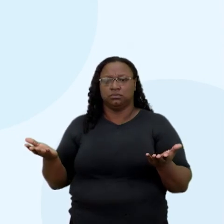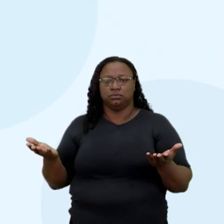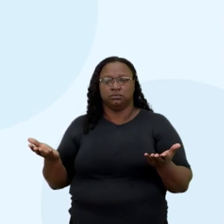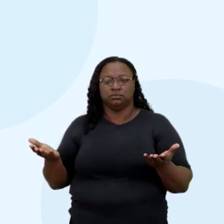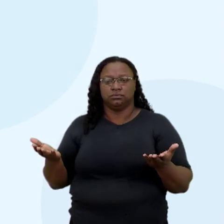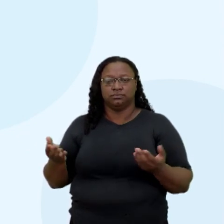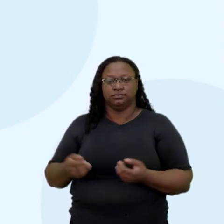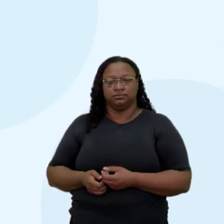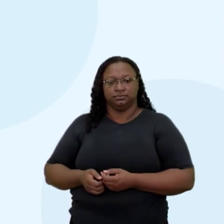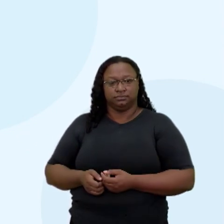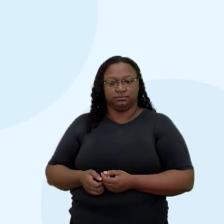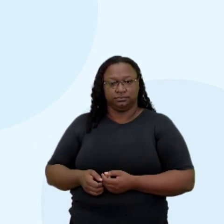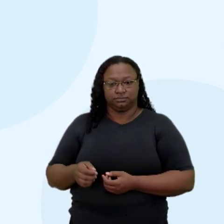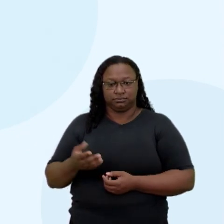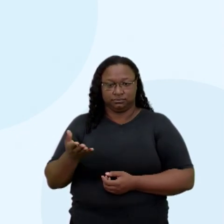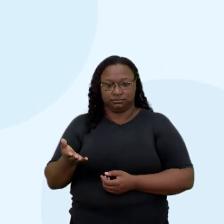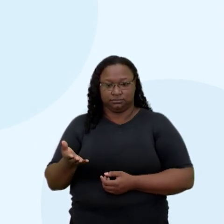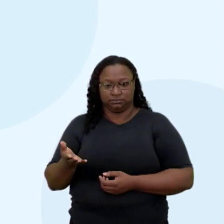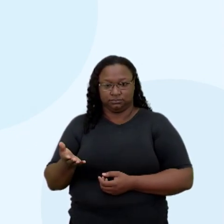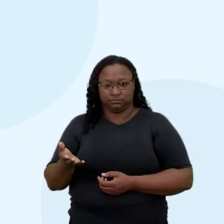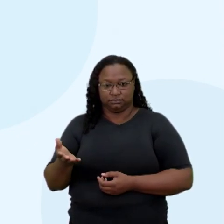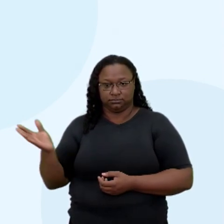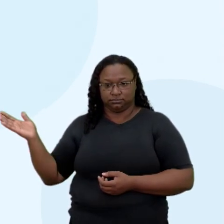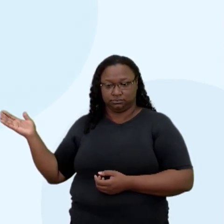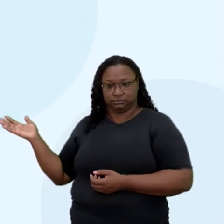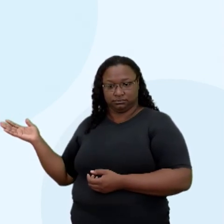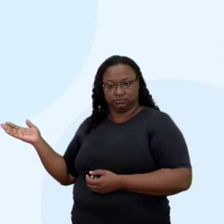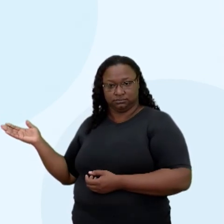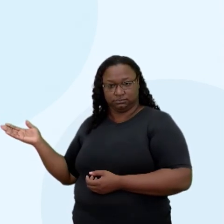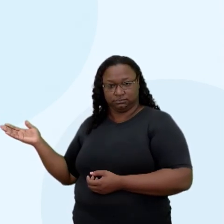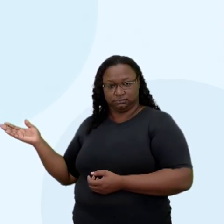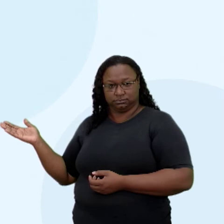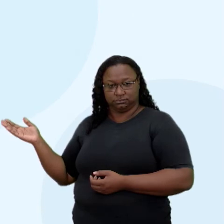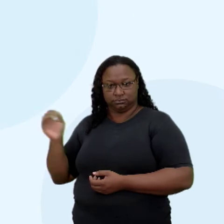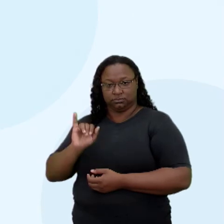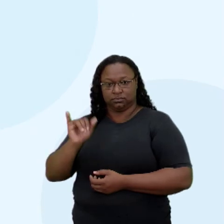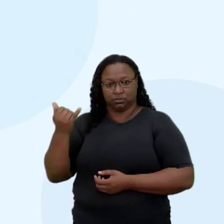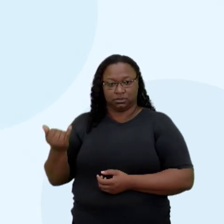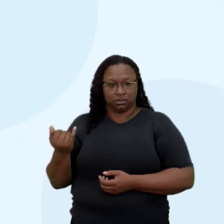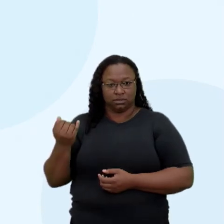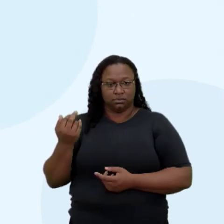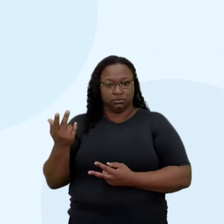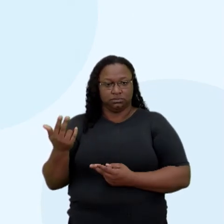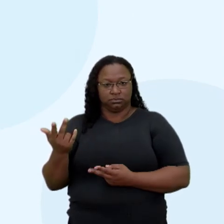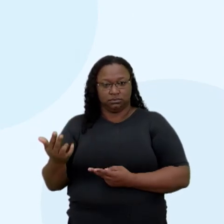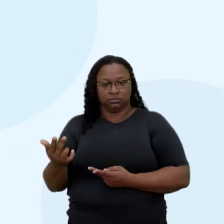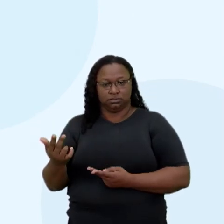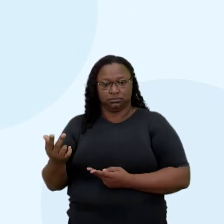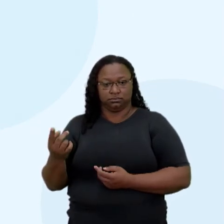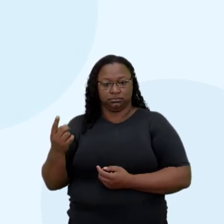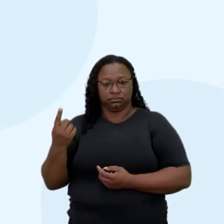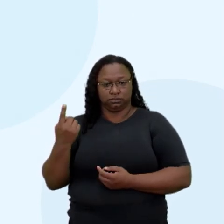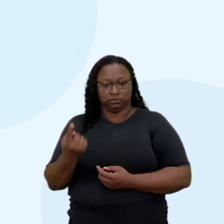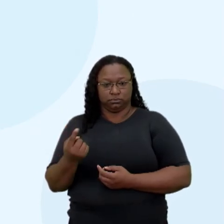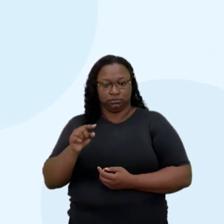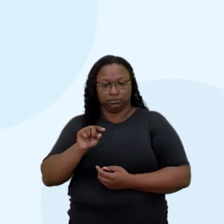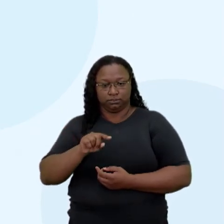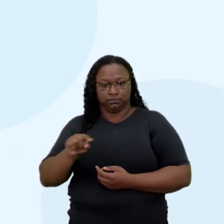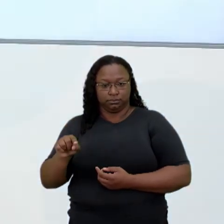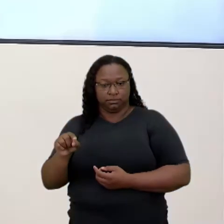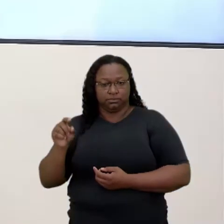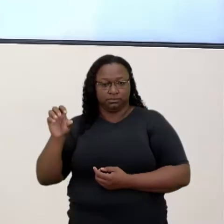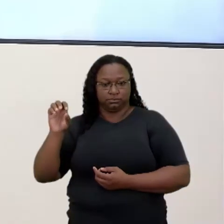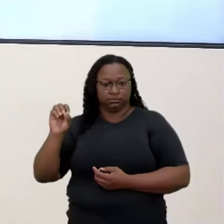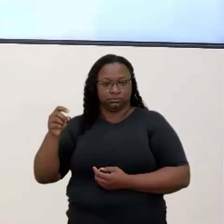voltar lá para vocês, ó, tá vendo? Y igual a menos 1,090x mais 43,14. Aqui a